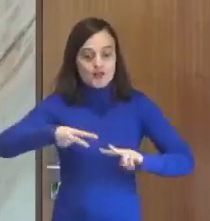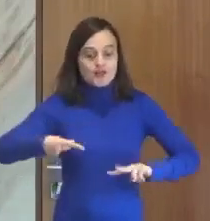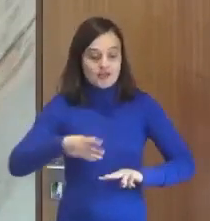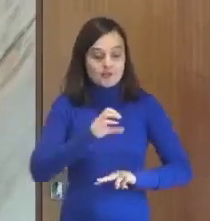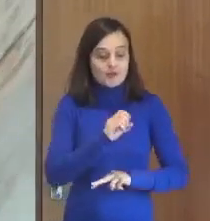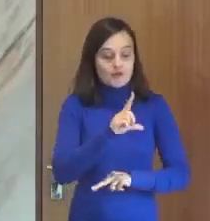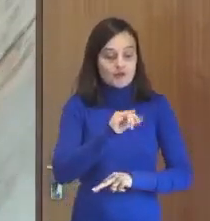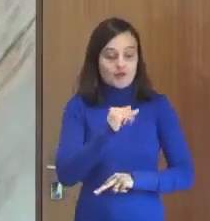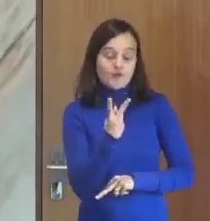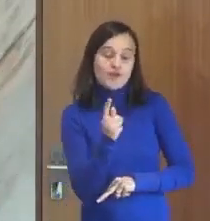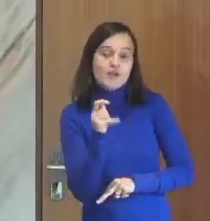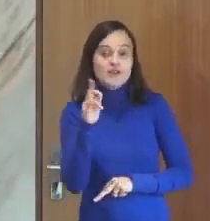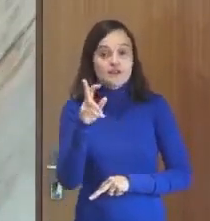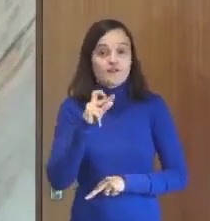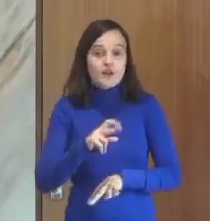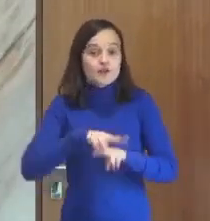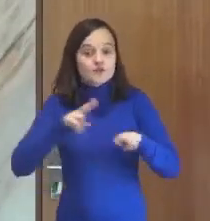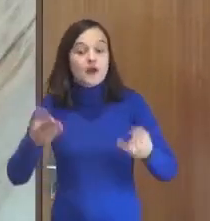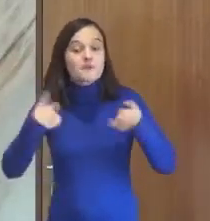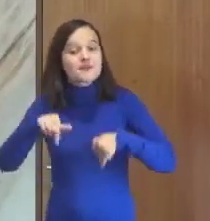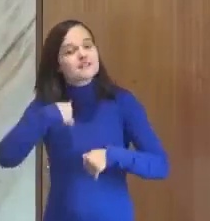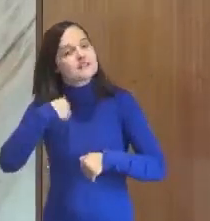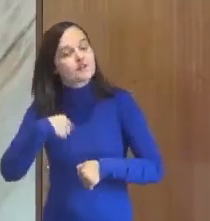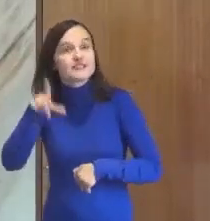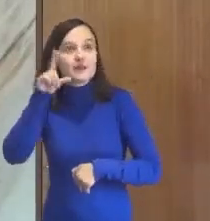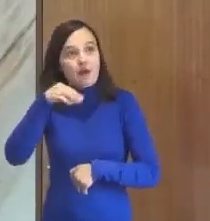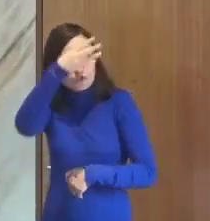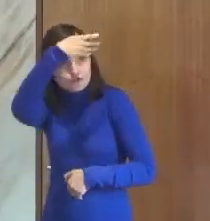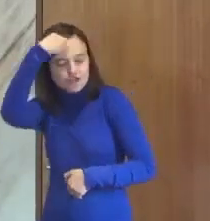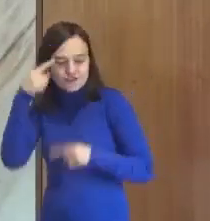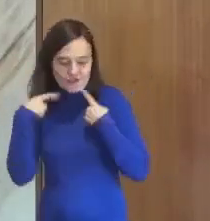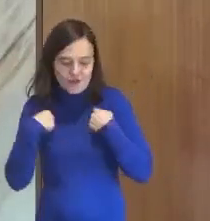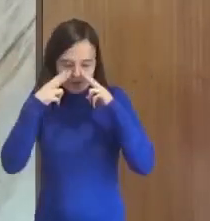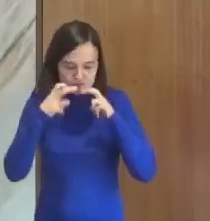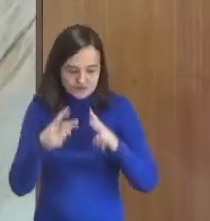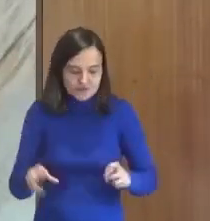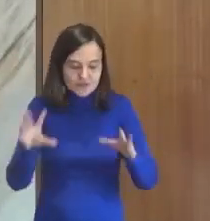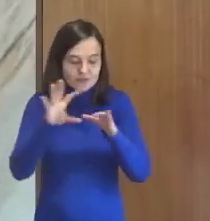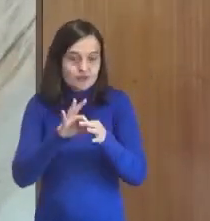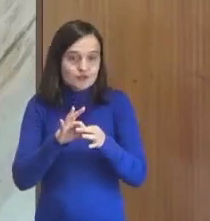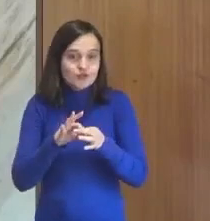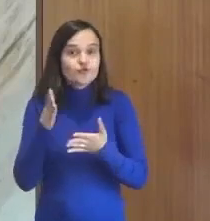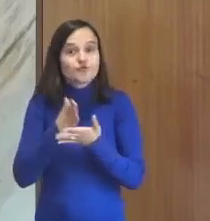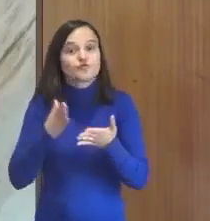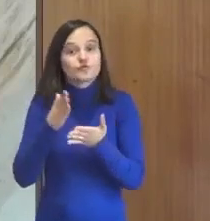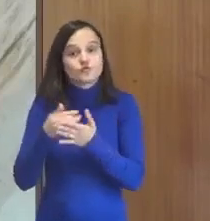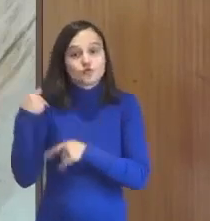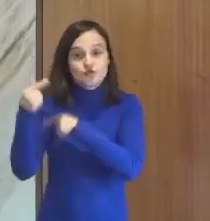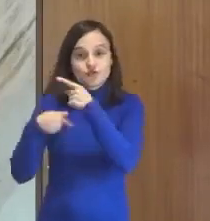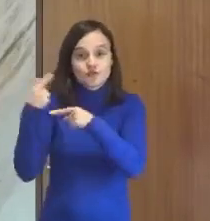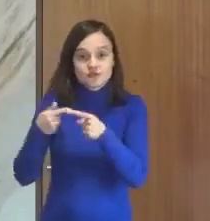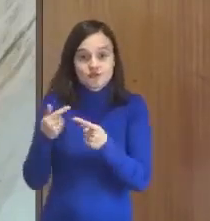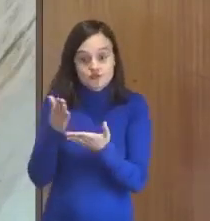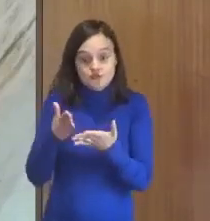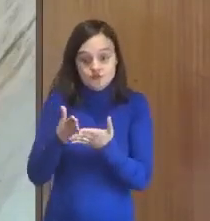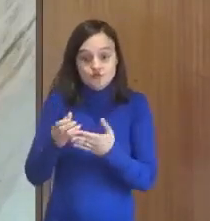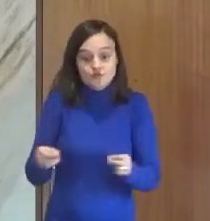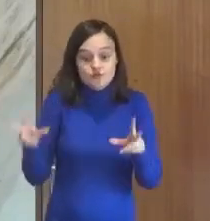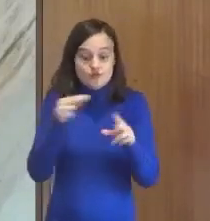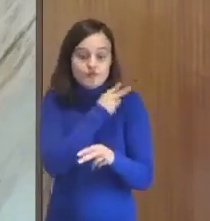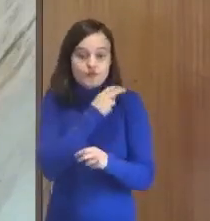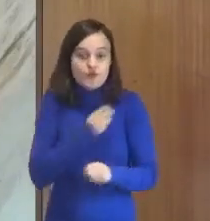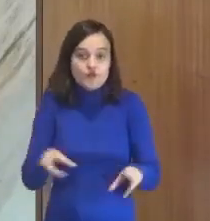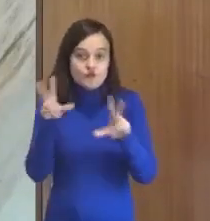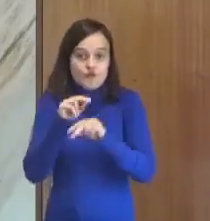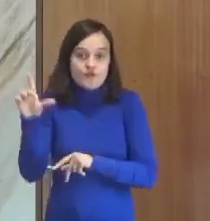posso esquecer a minha vertente como investigadora no Instituto de Estudos de Literatura e Tradição da Universidade Nova de Lisboa.